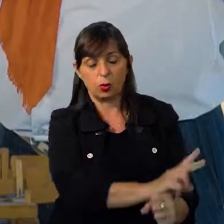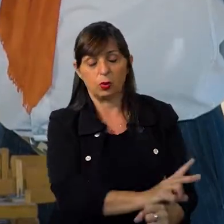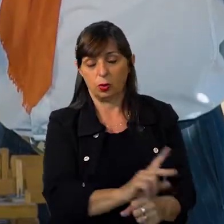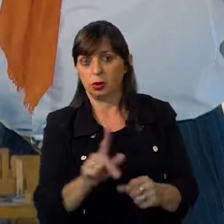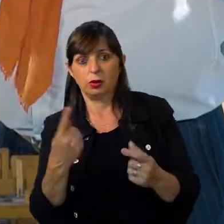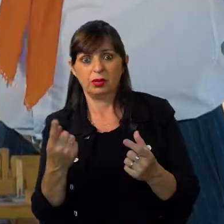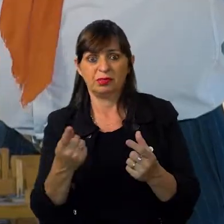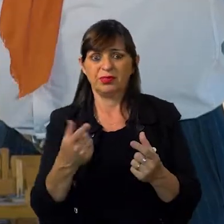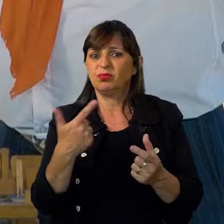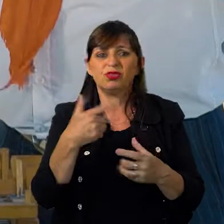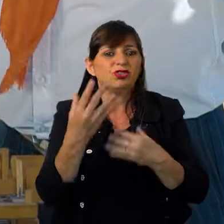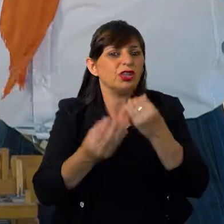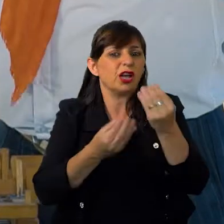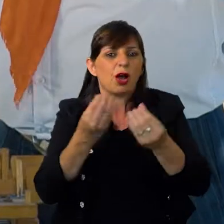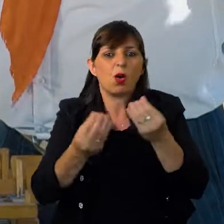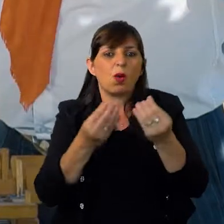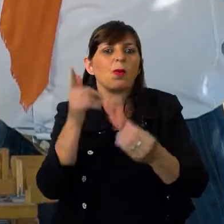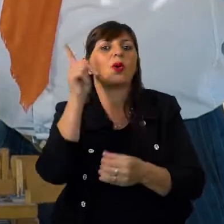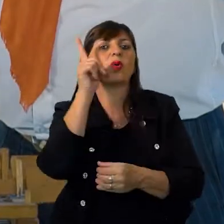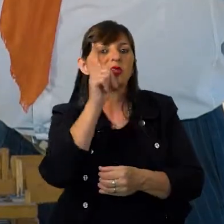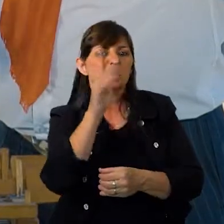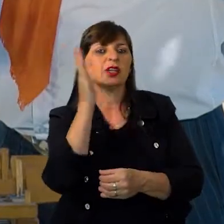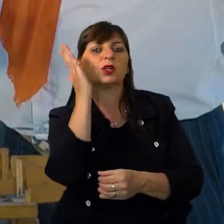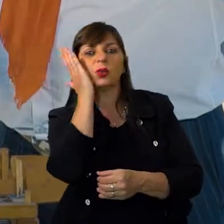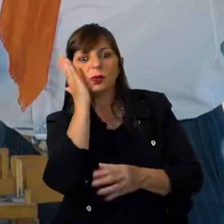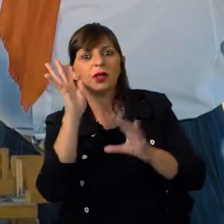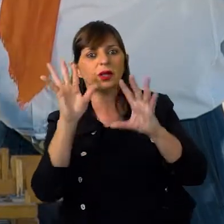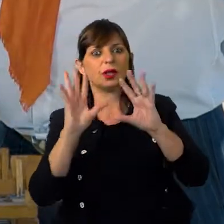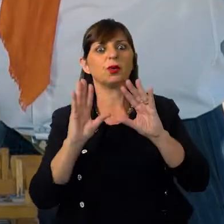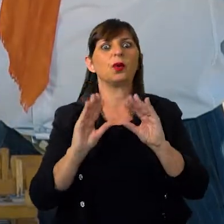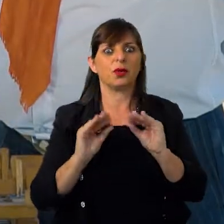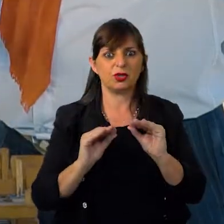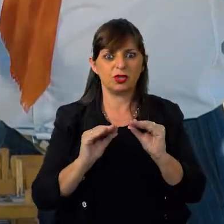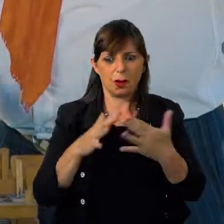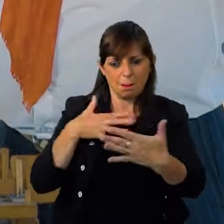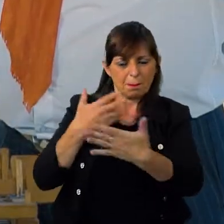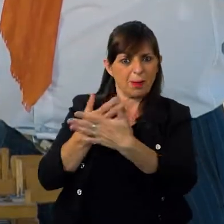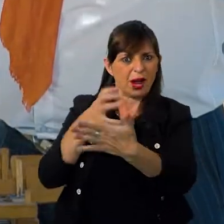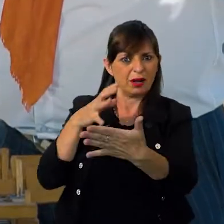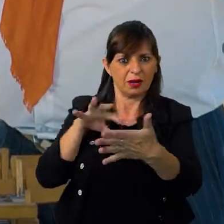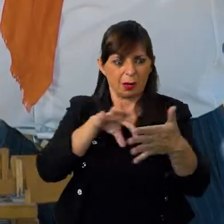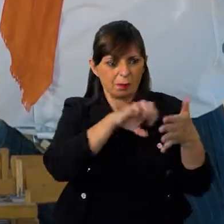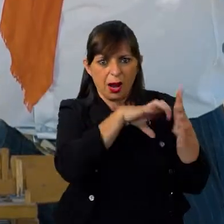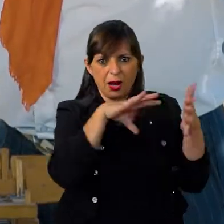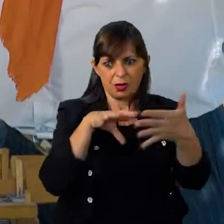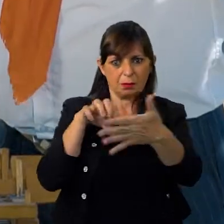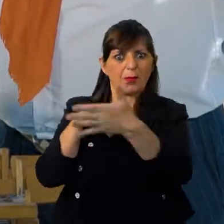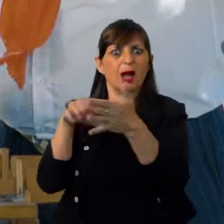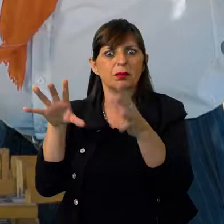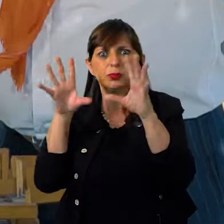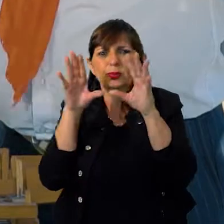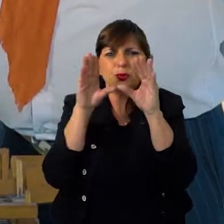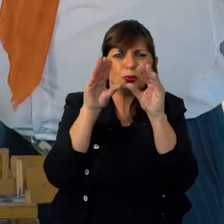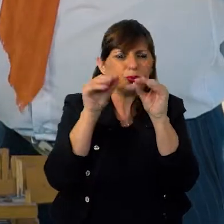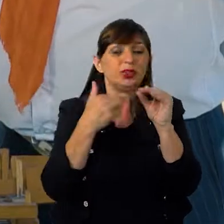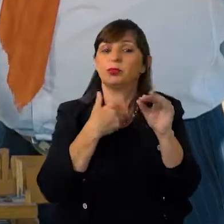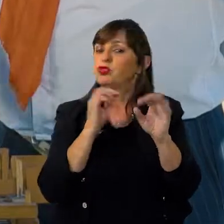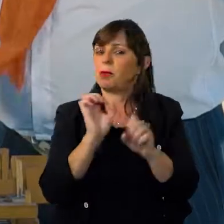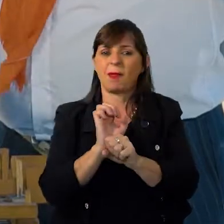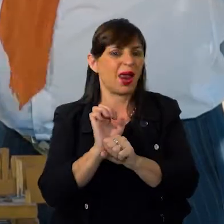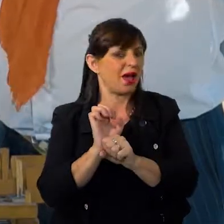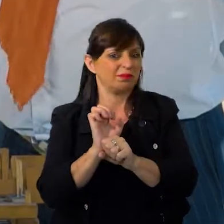não perder o rumo sobre o leito do rio e não bater nas margens e correr riscos a cadeira portanto